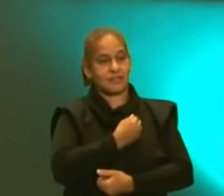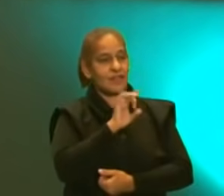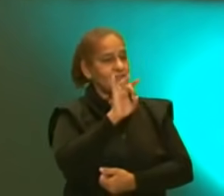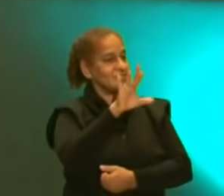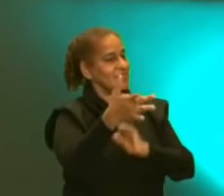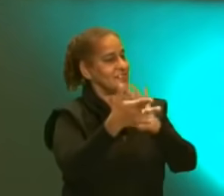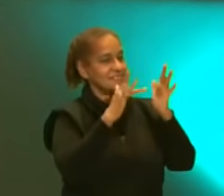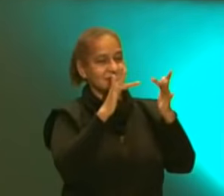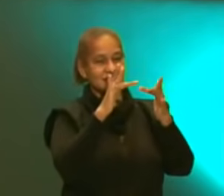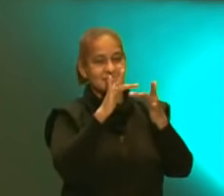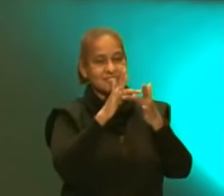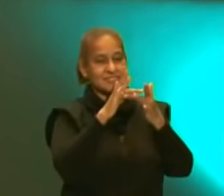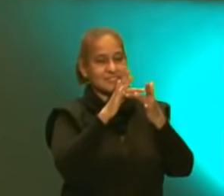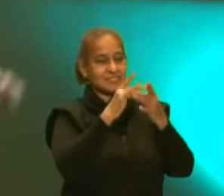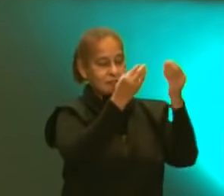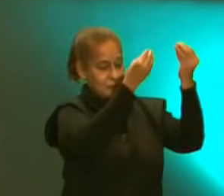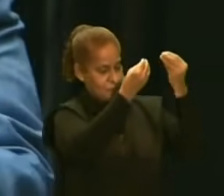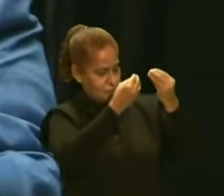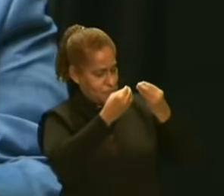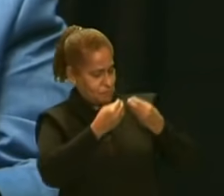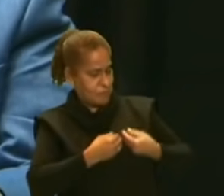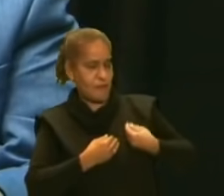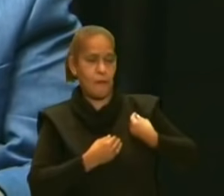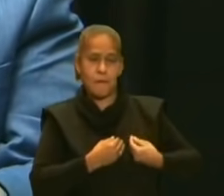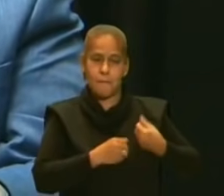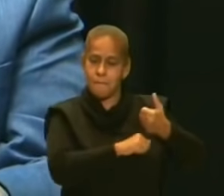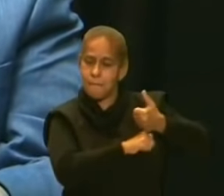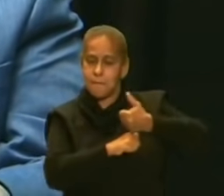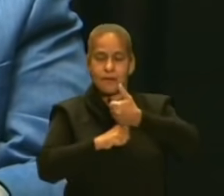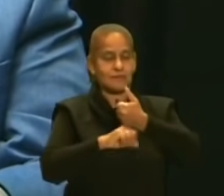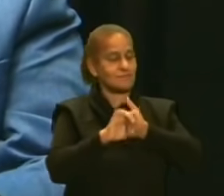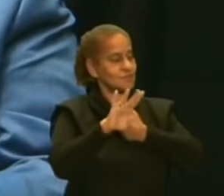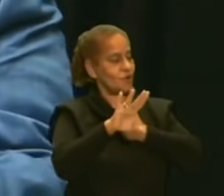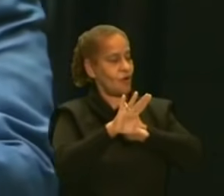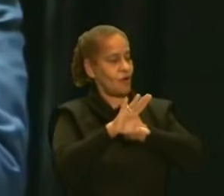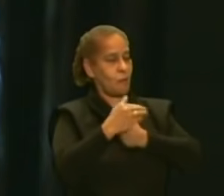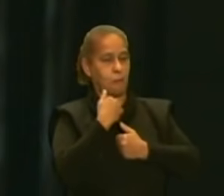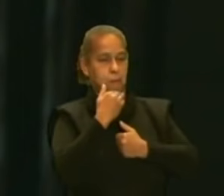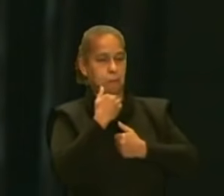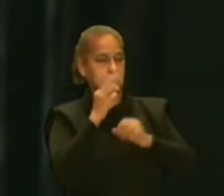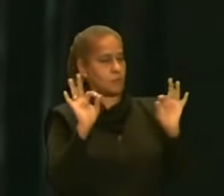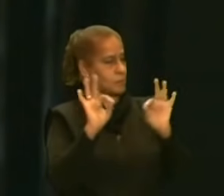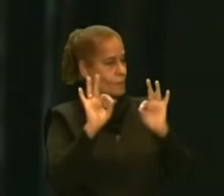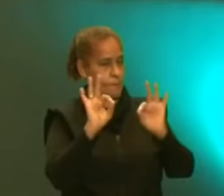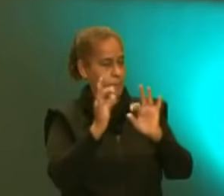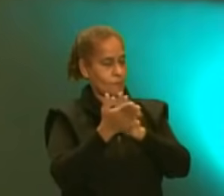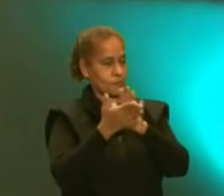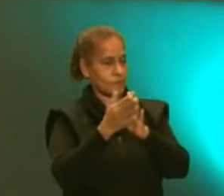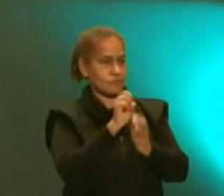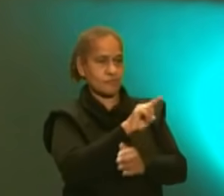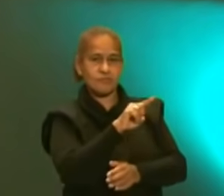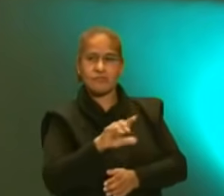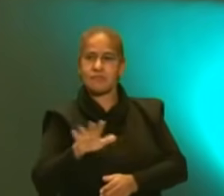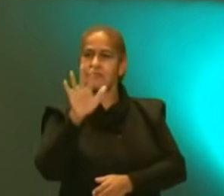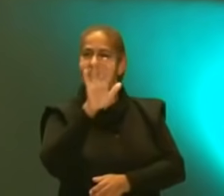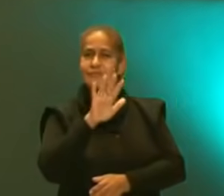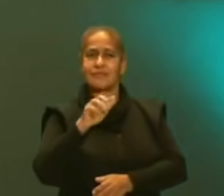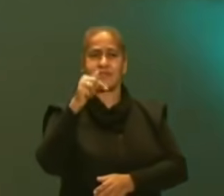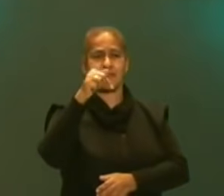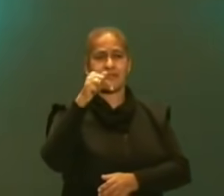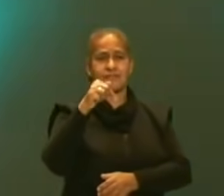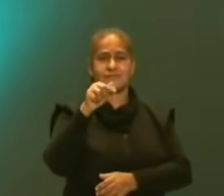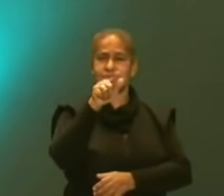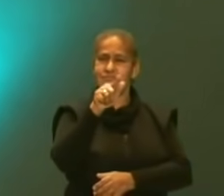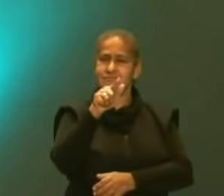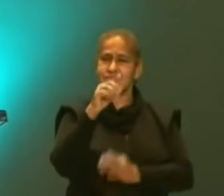Jesus e mais ninguém para ser o Senhor da sua vida. Se você está aqui conosco, daqui a